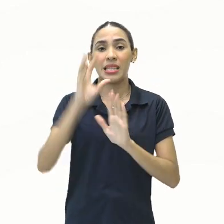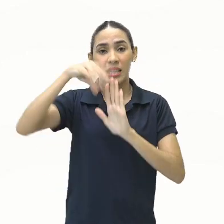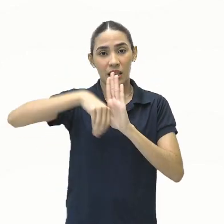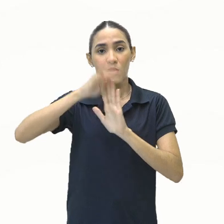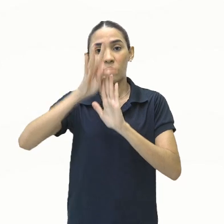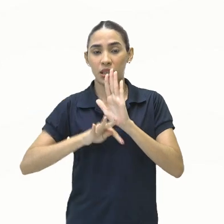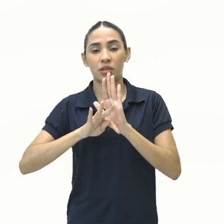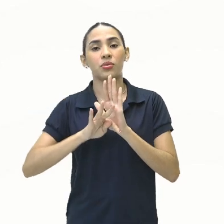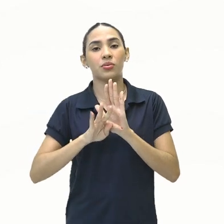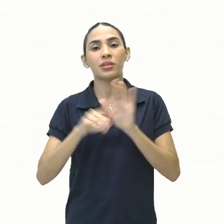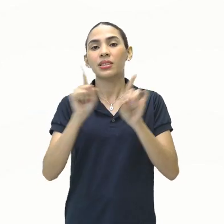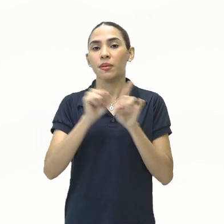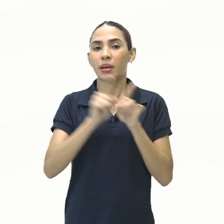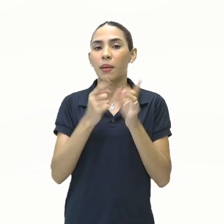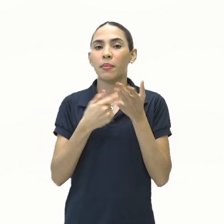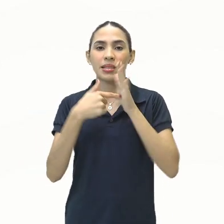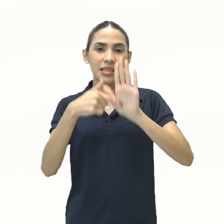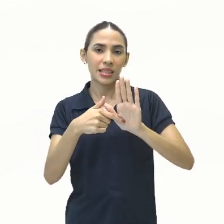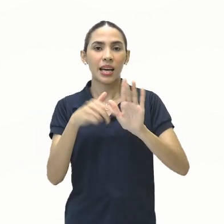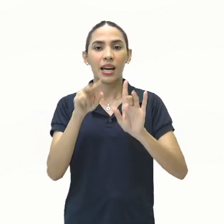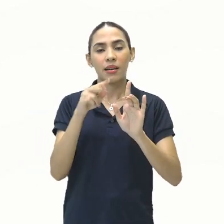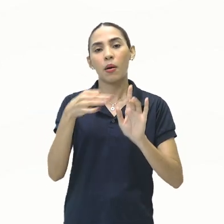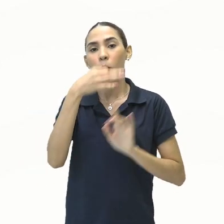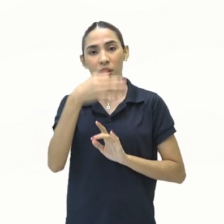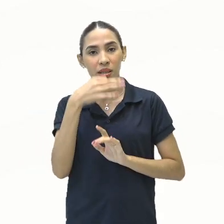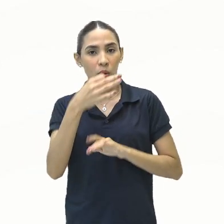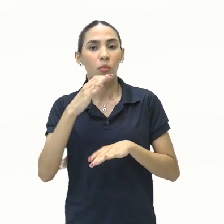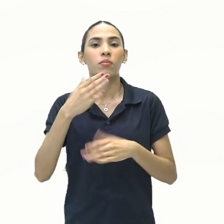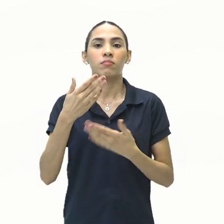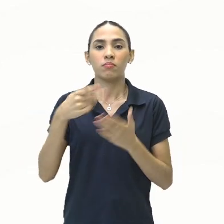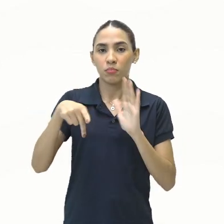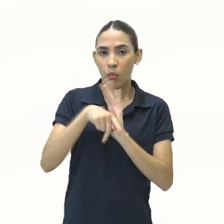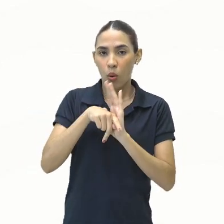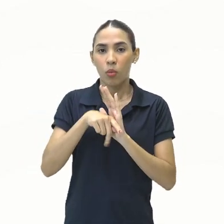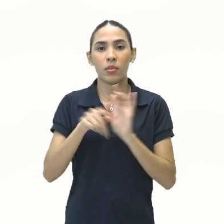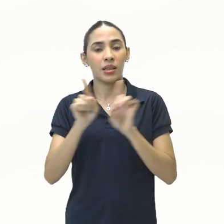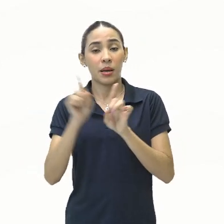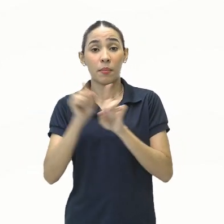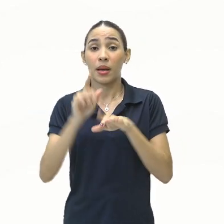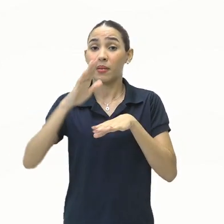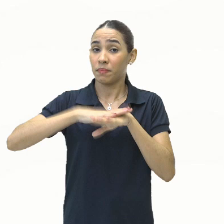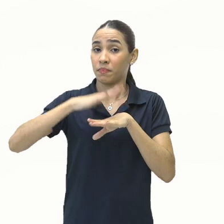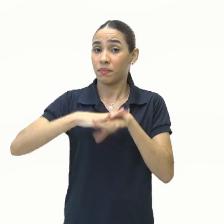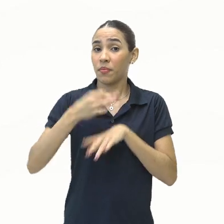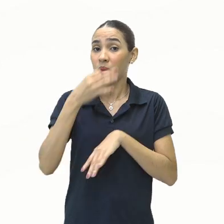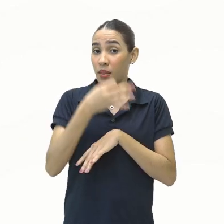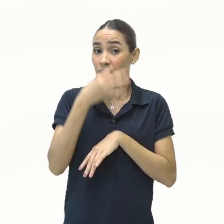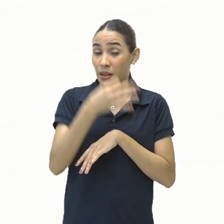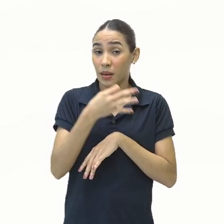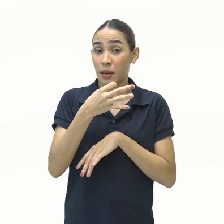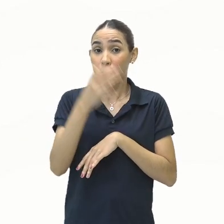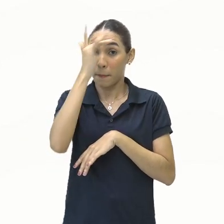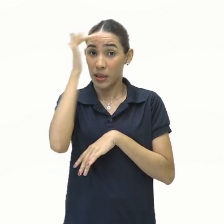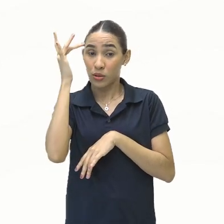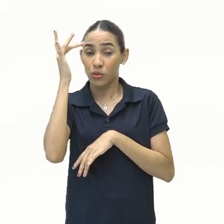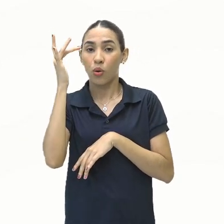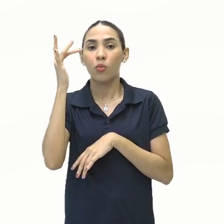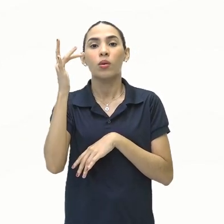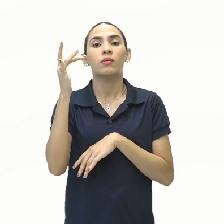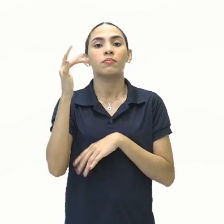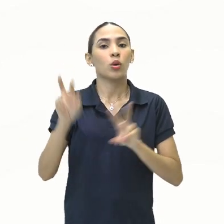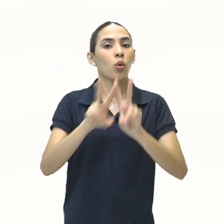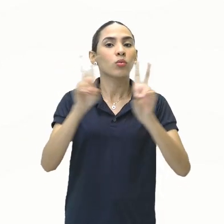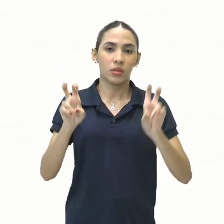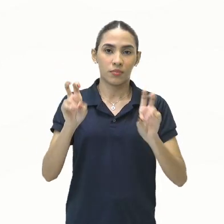texto, né? E apresentar o nosso ponto de vista. O posicionamento crítico do autor sobre